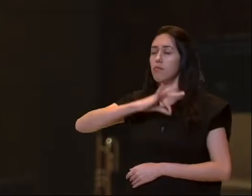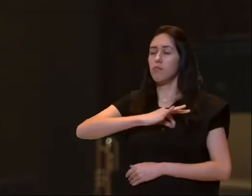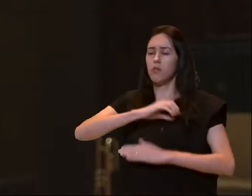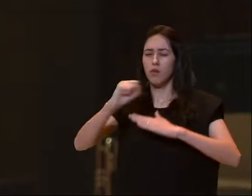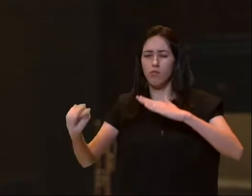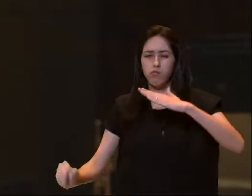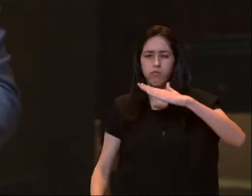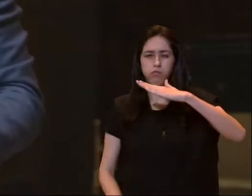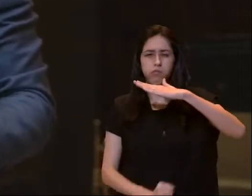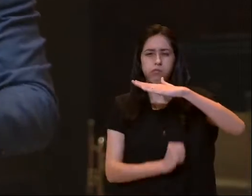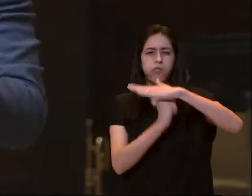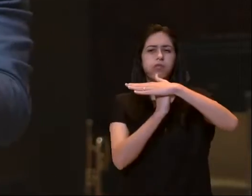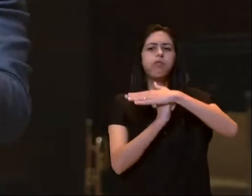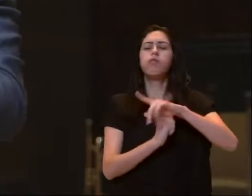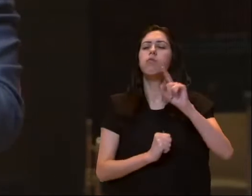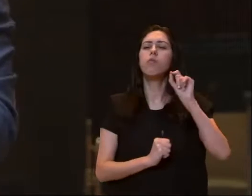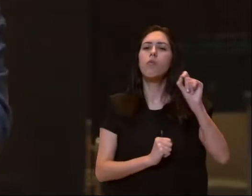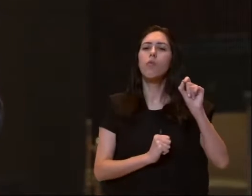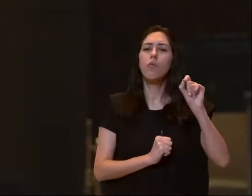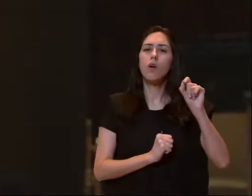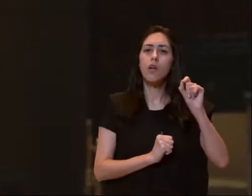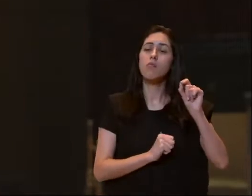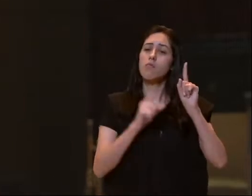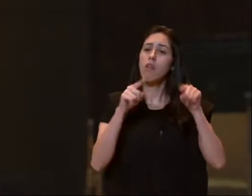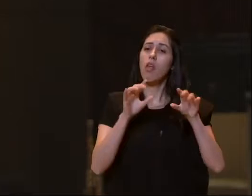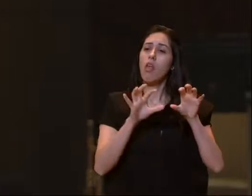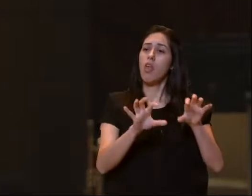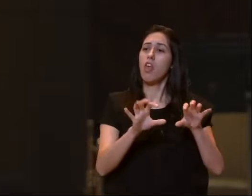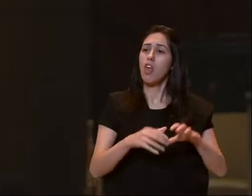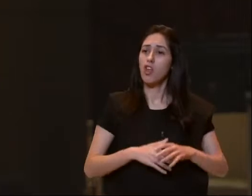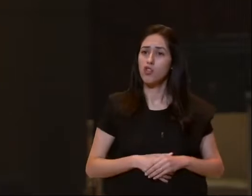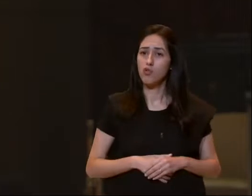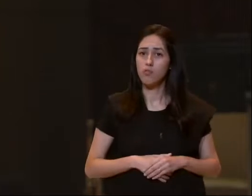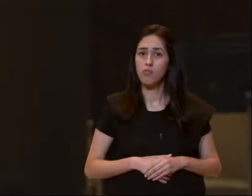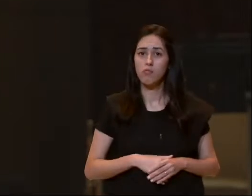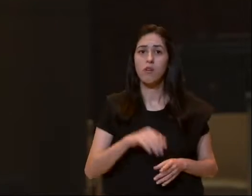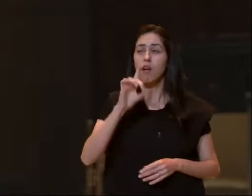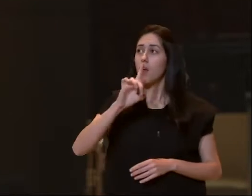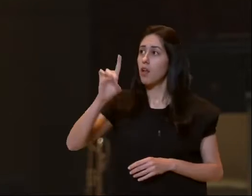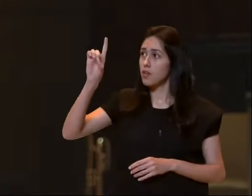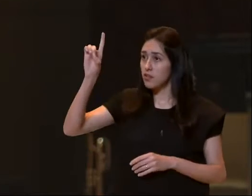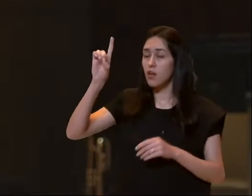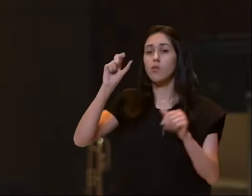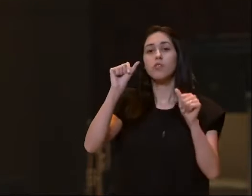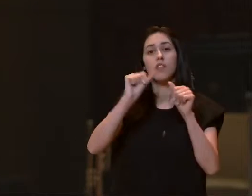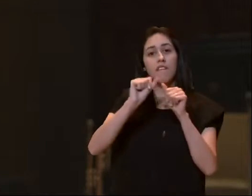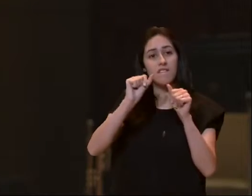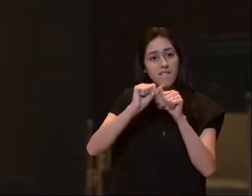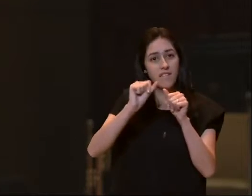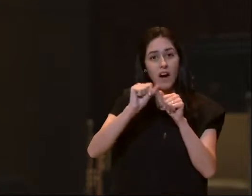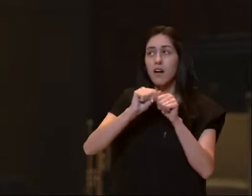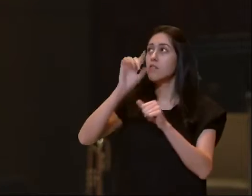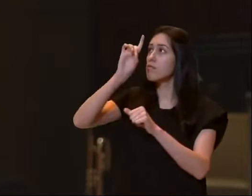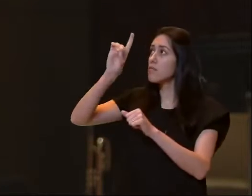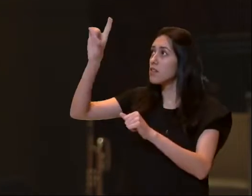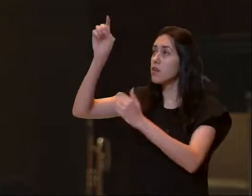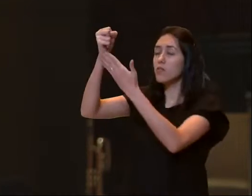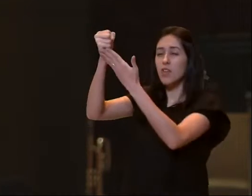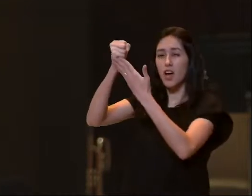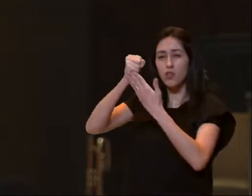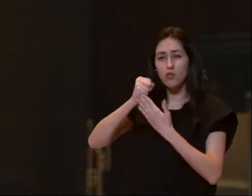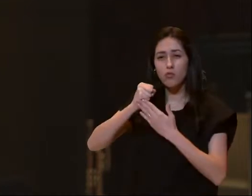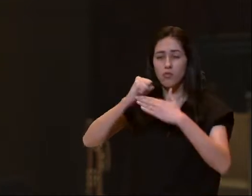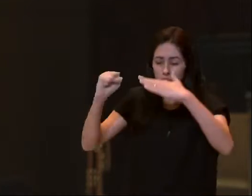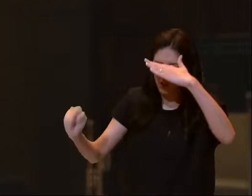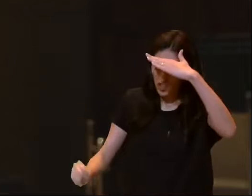tem exatamente essa função. Deus faz ou nos torna cheios